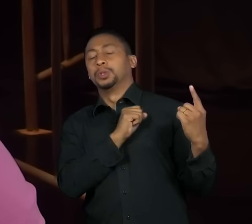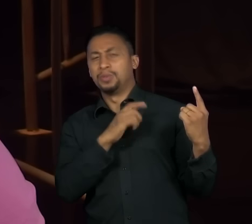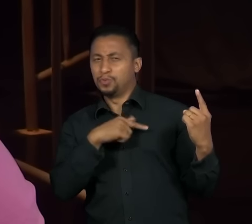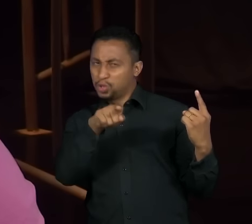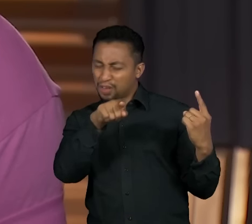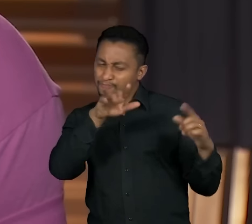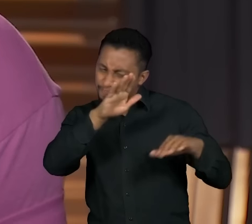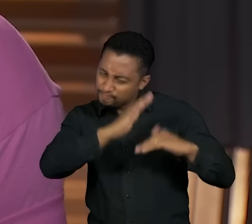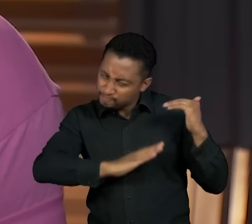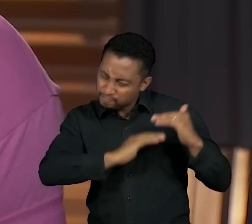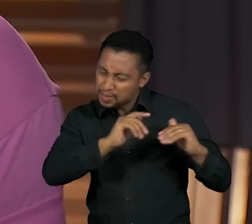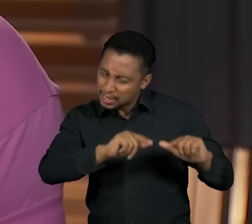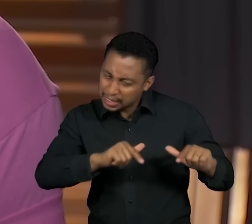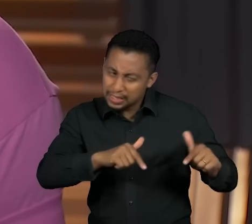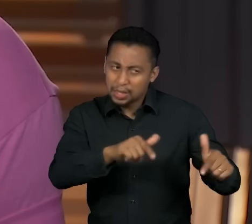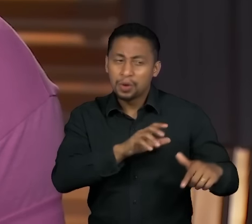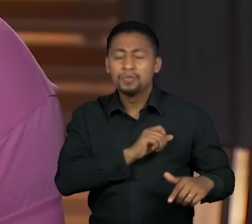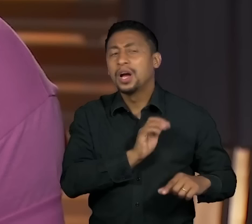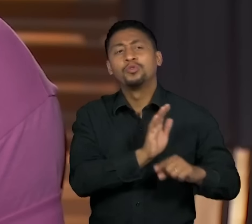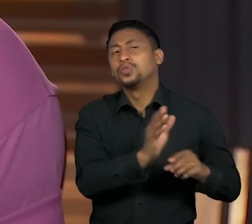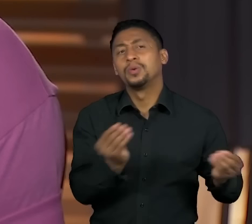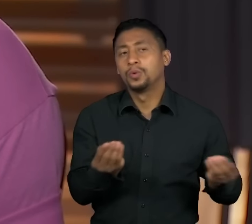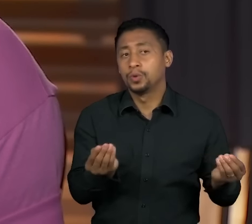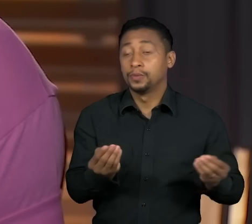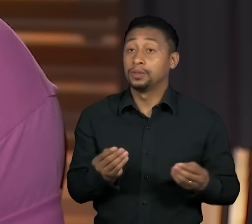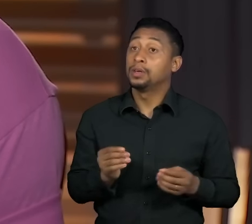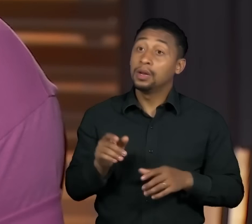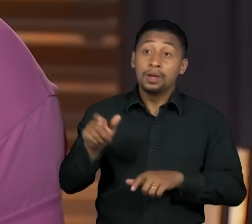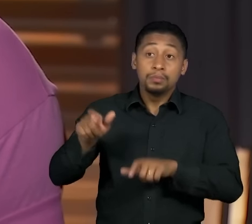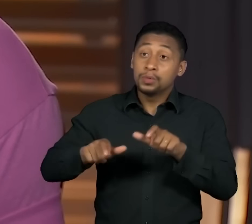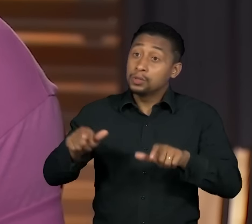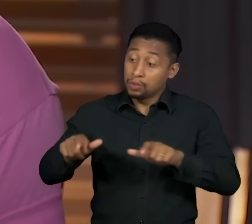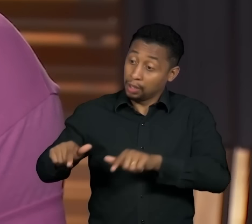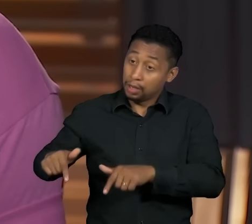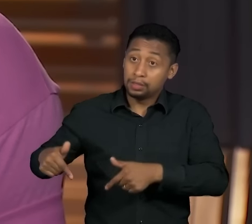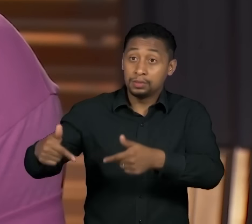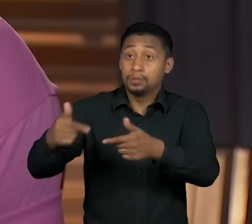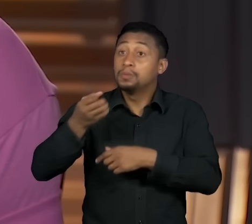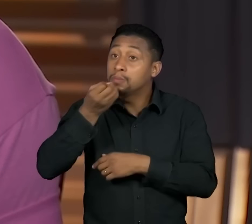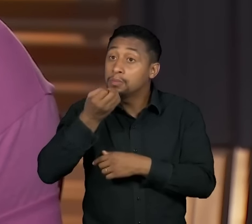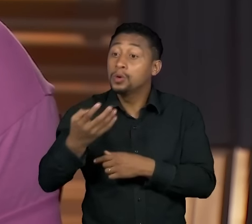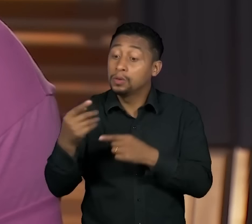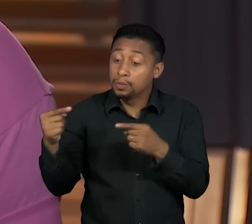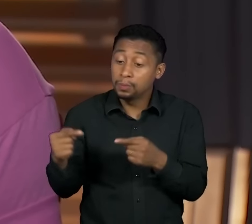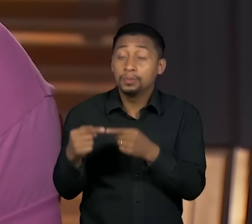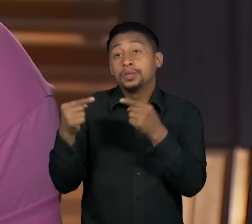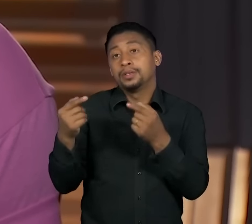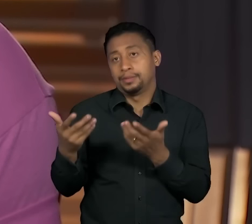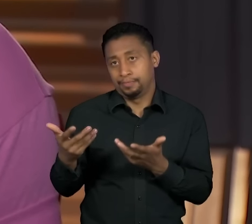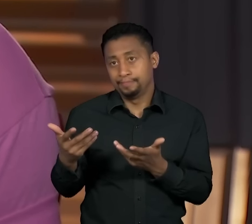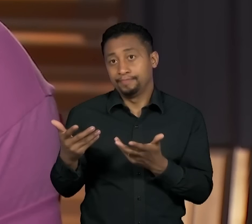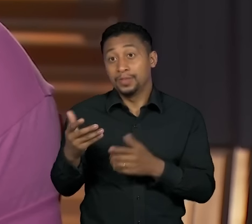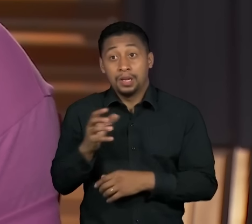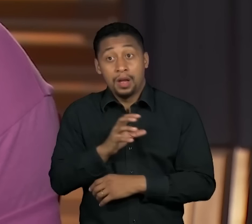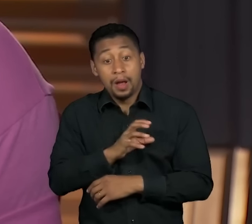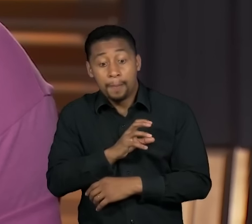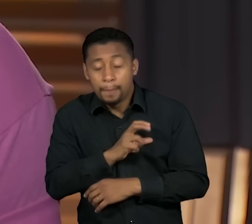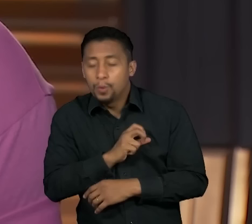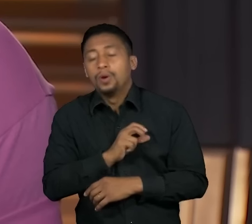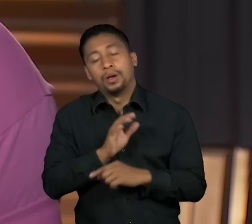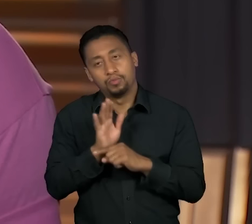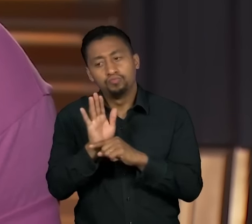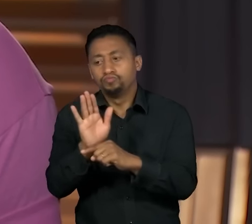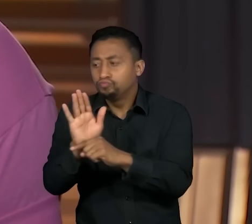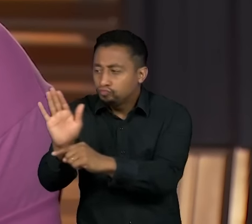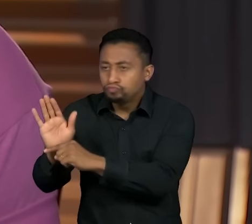quê? Eu acho que dá ferramenta para a pessoa agir do melhor jeito possível. Acho que a Arlindo é uma ferramenta muito